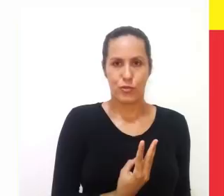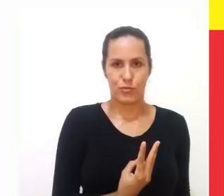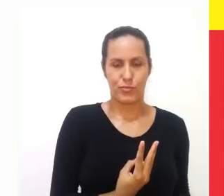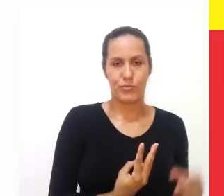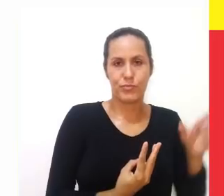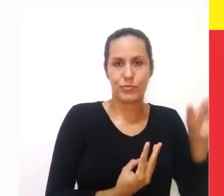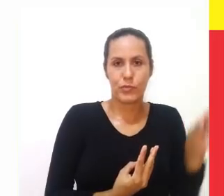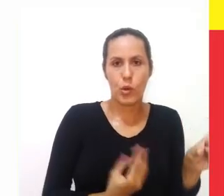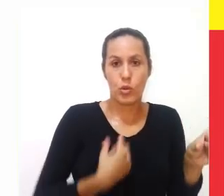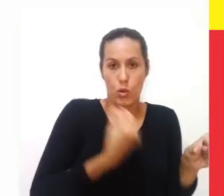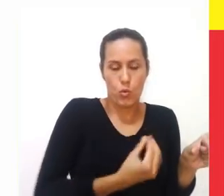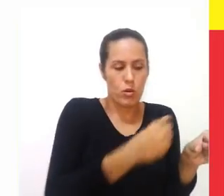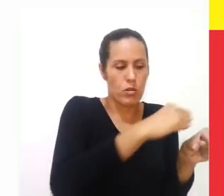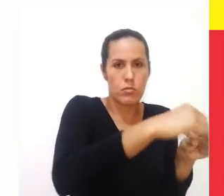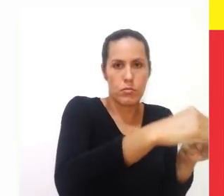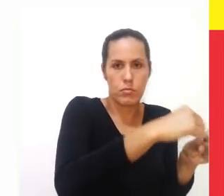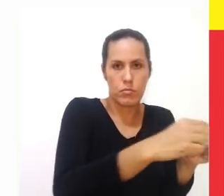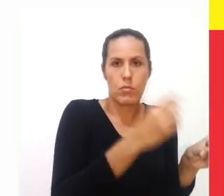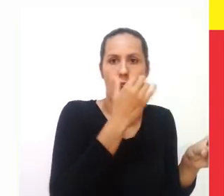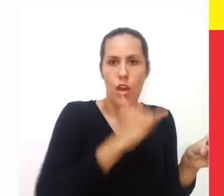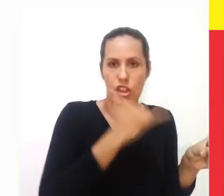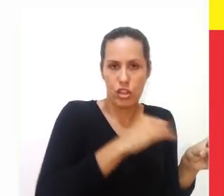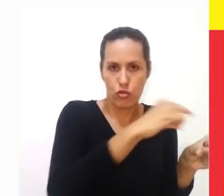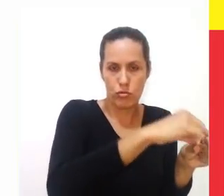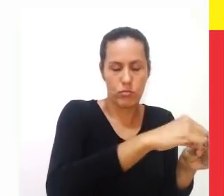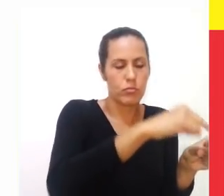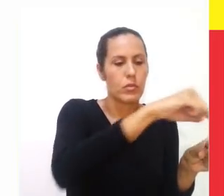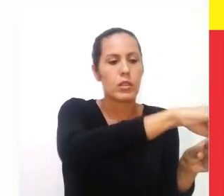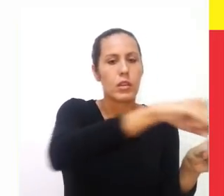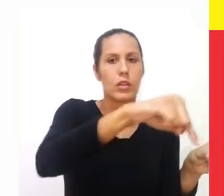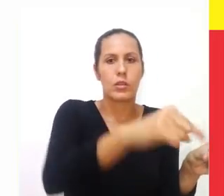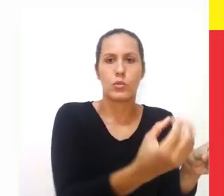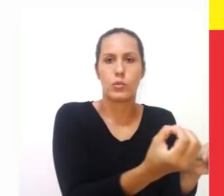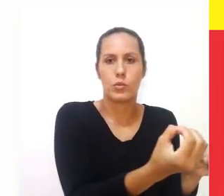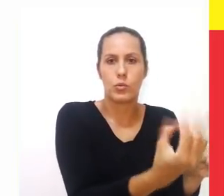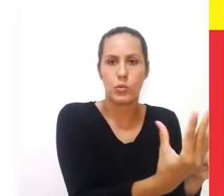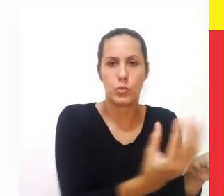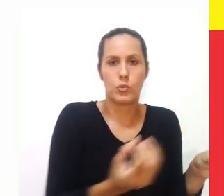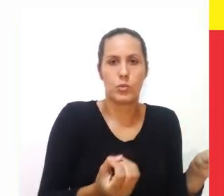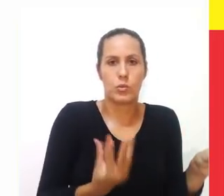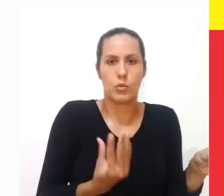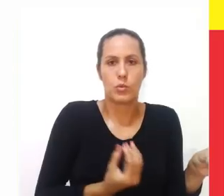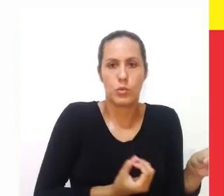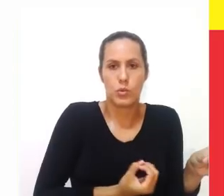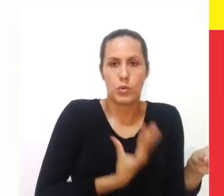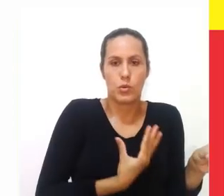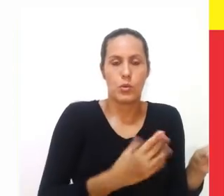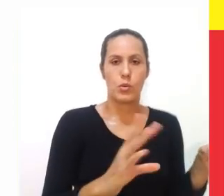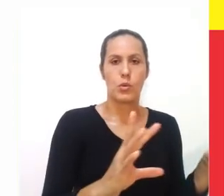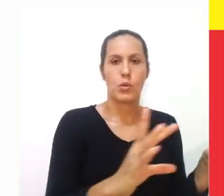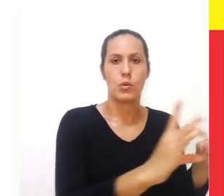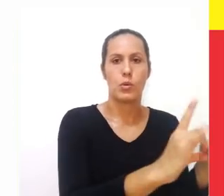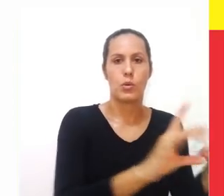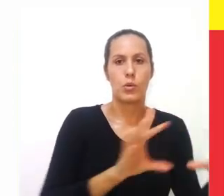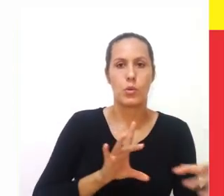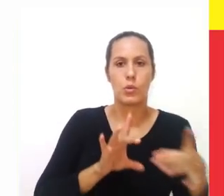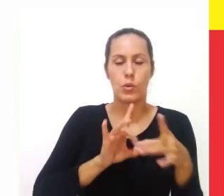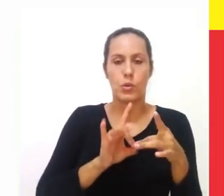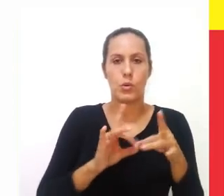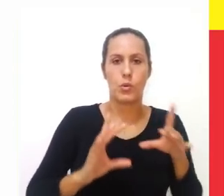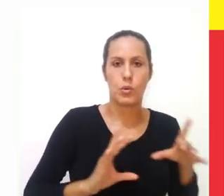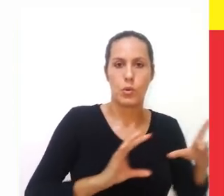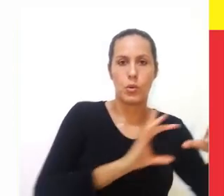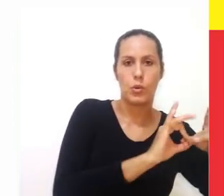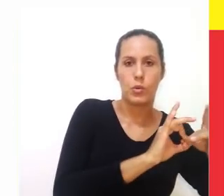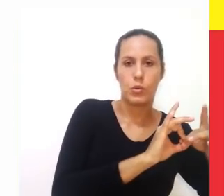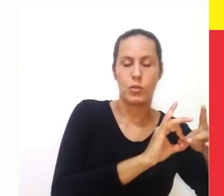circuito que eu tenho uma fonte de energia e eu tenho outras lâmpadas, né, ou dispositivos ao longo